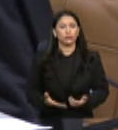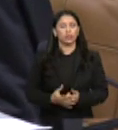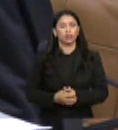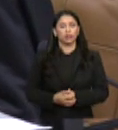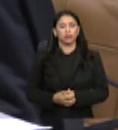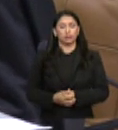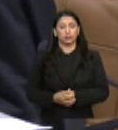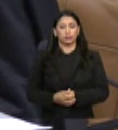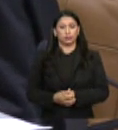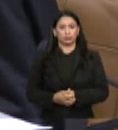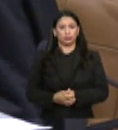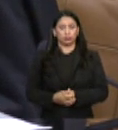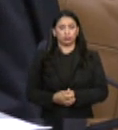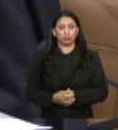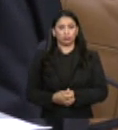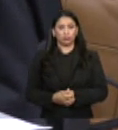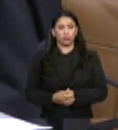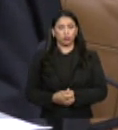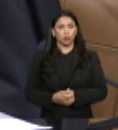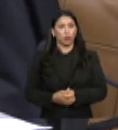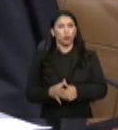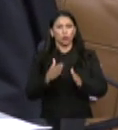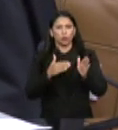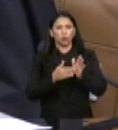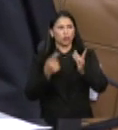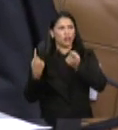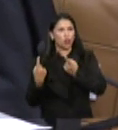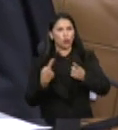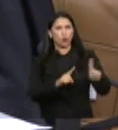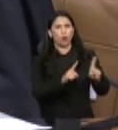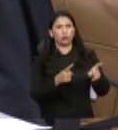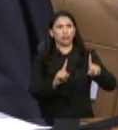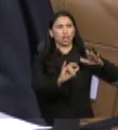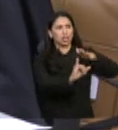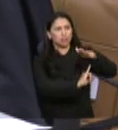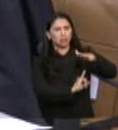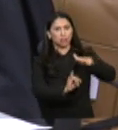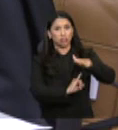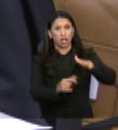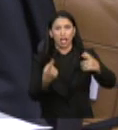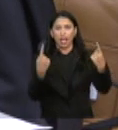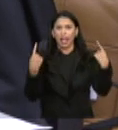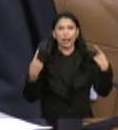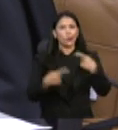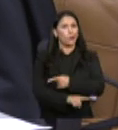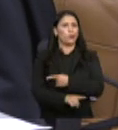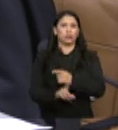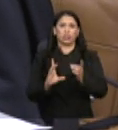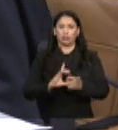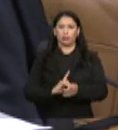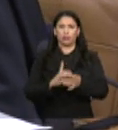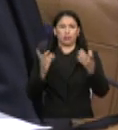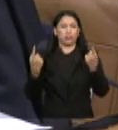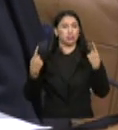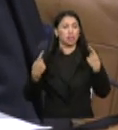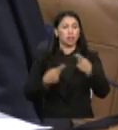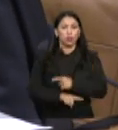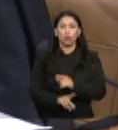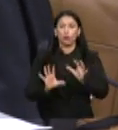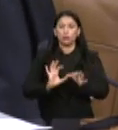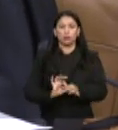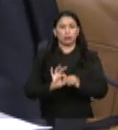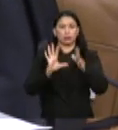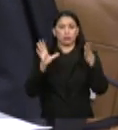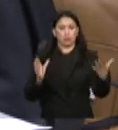ataca as instituições é por definição anti-liberal e antidemocrático considerando que